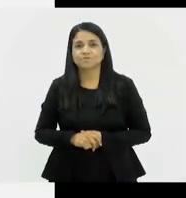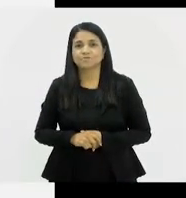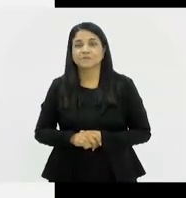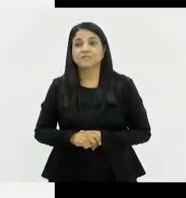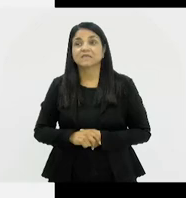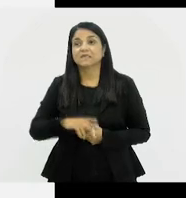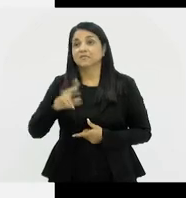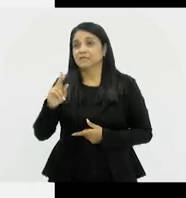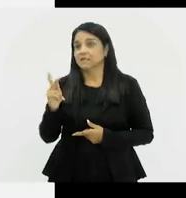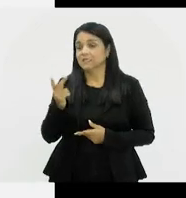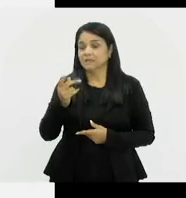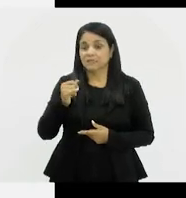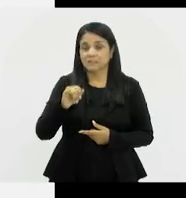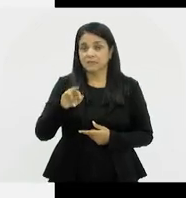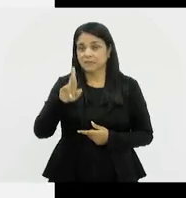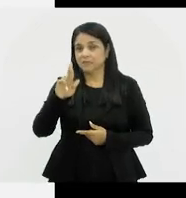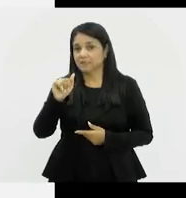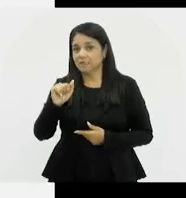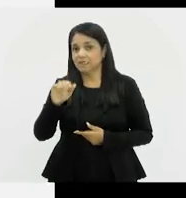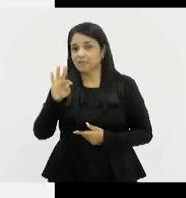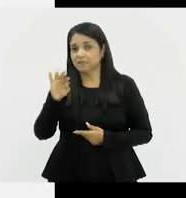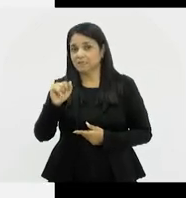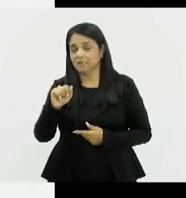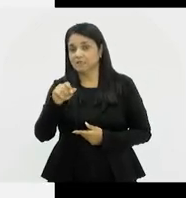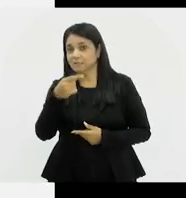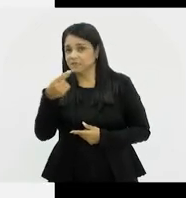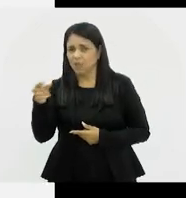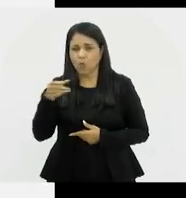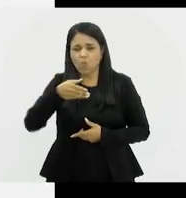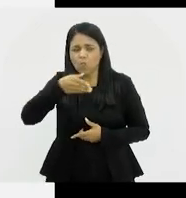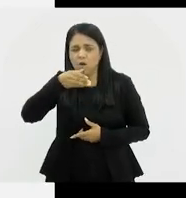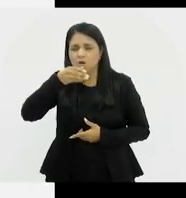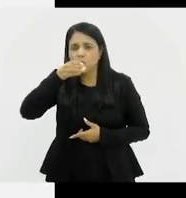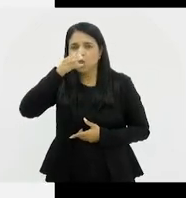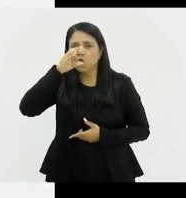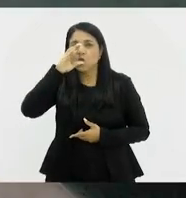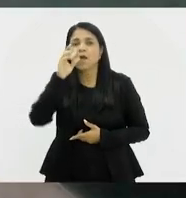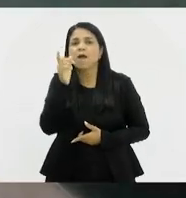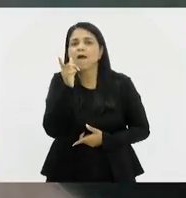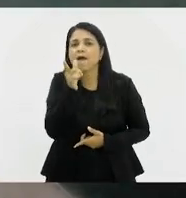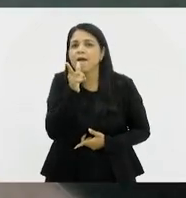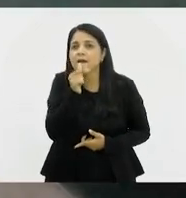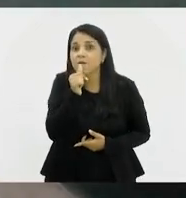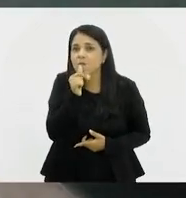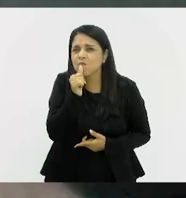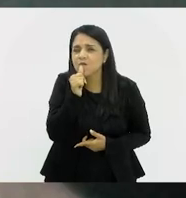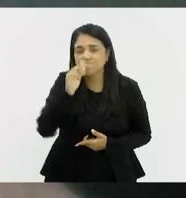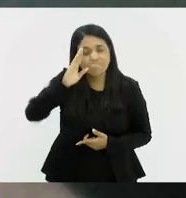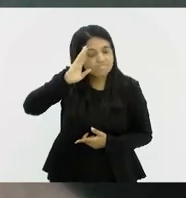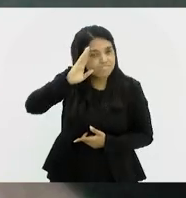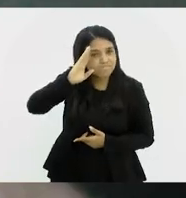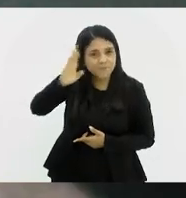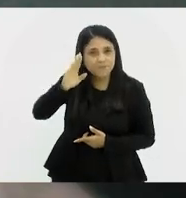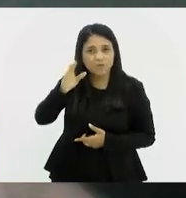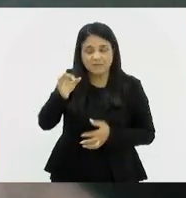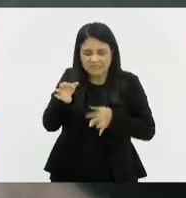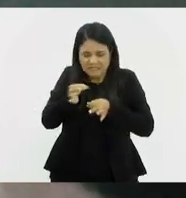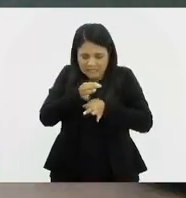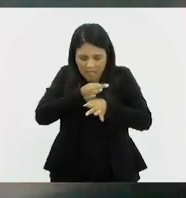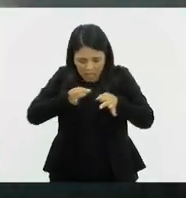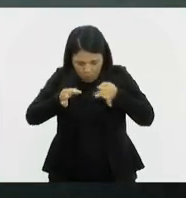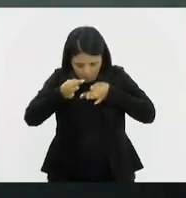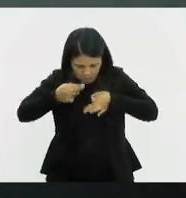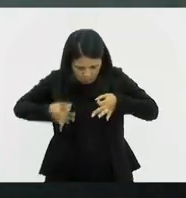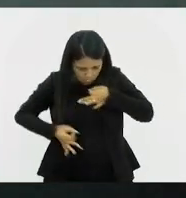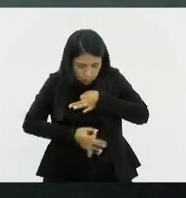Hidratação. Tomar água é fundamental. Nós somos bilhões de células, e essa célula tem